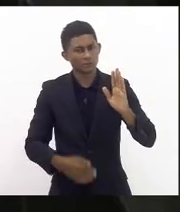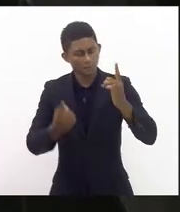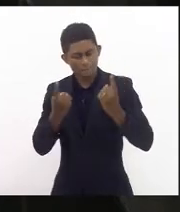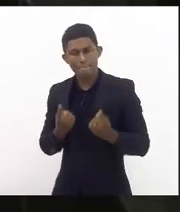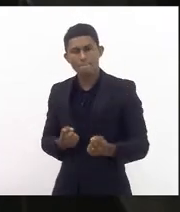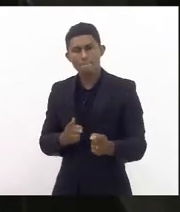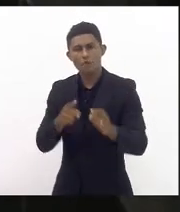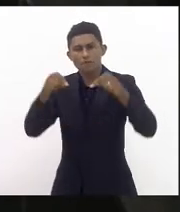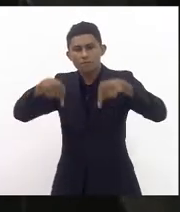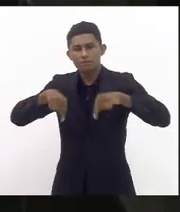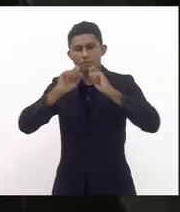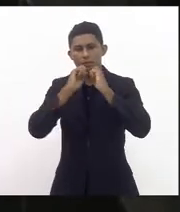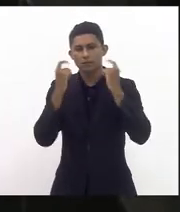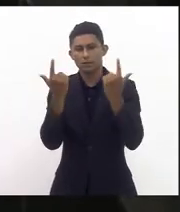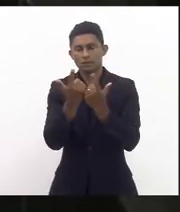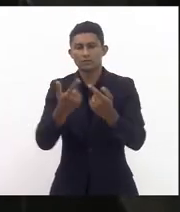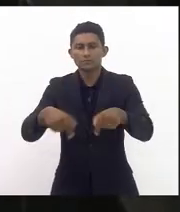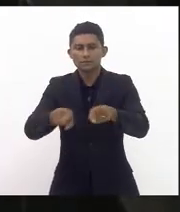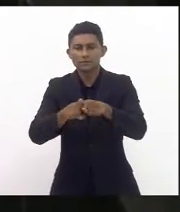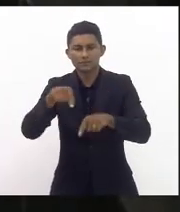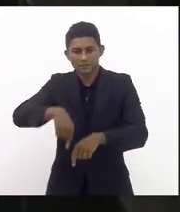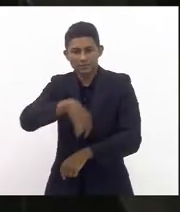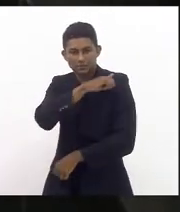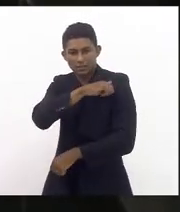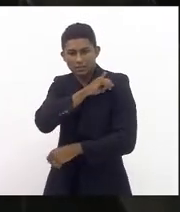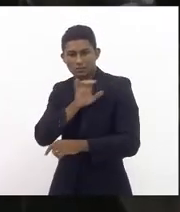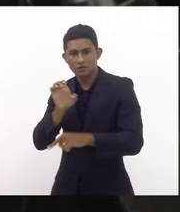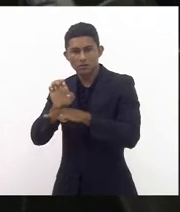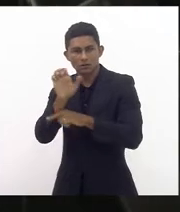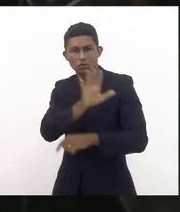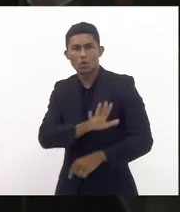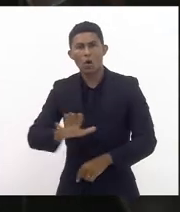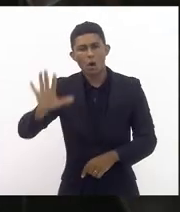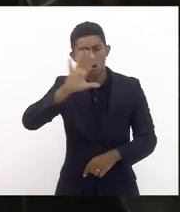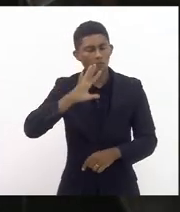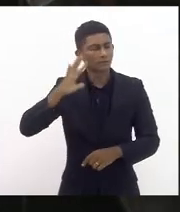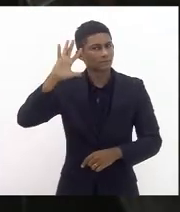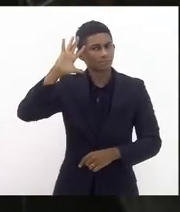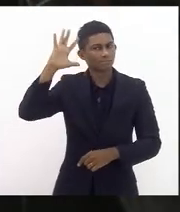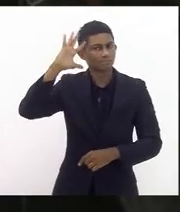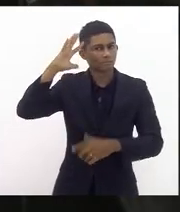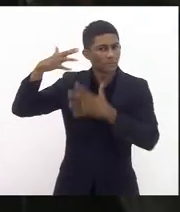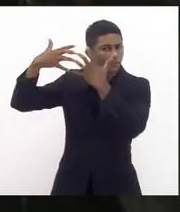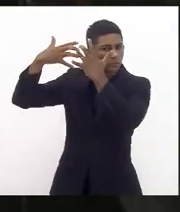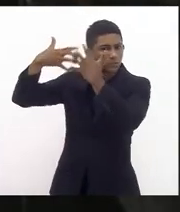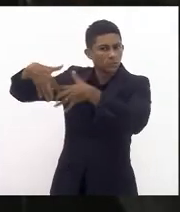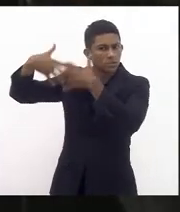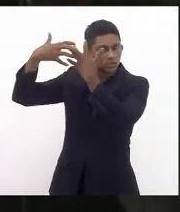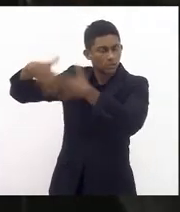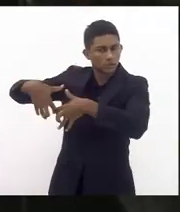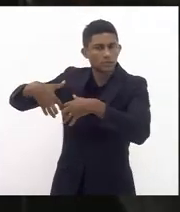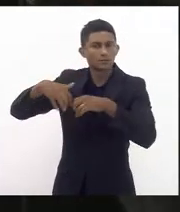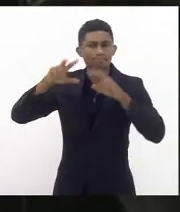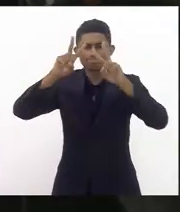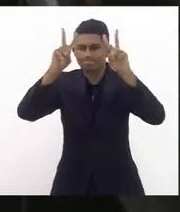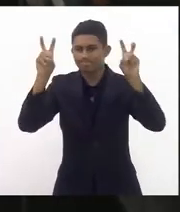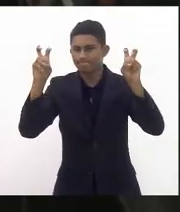Legislativa e o Estado do Rio de Janeiro a uma reflexão sobre um tema dos mais centrais